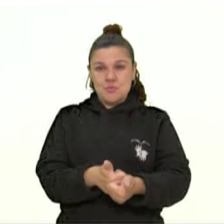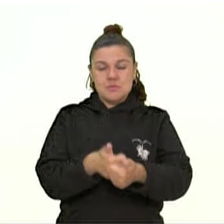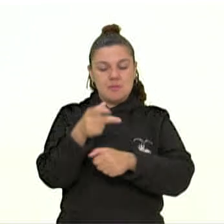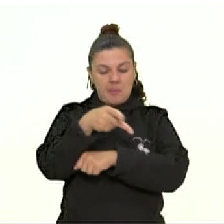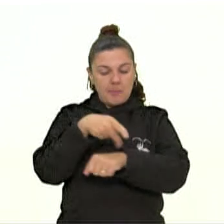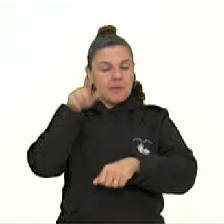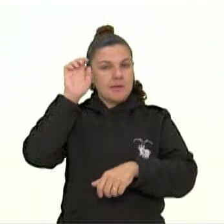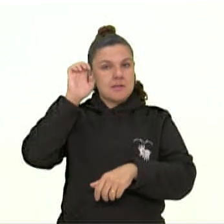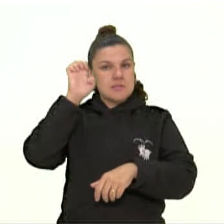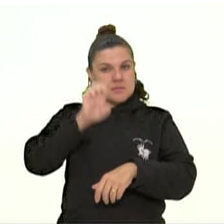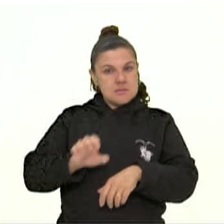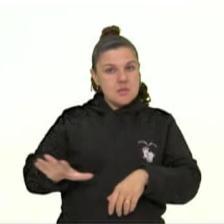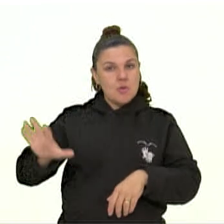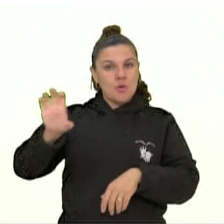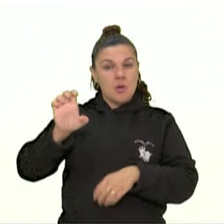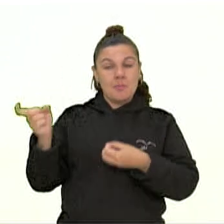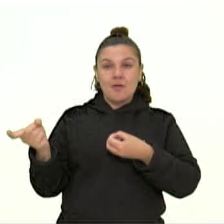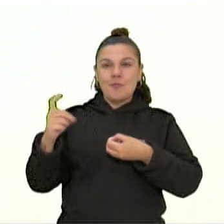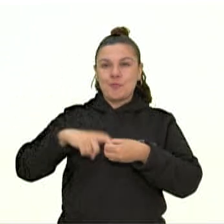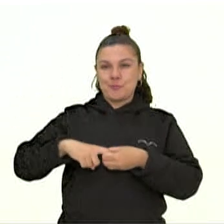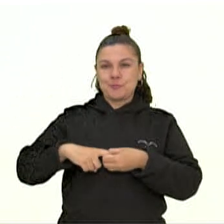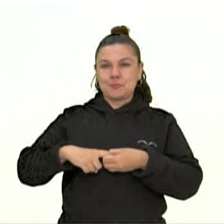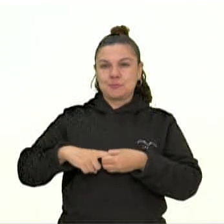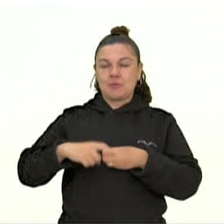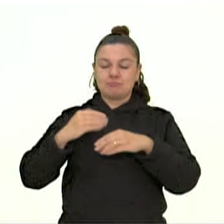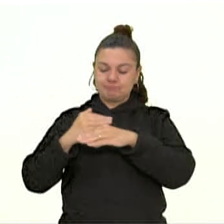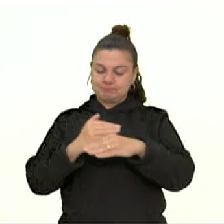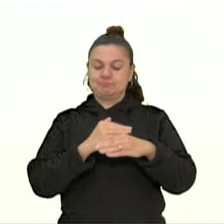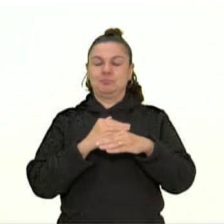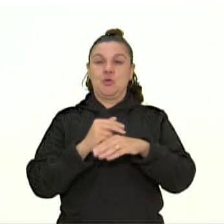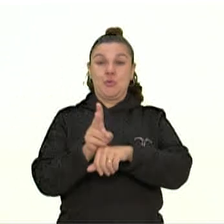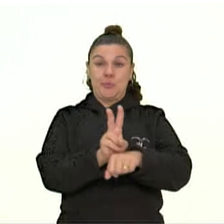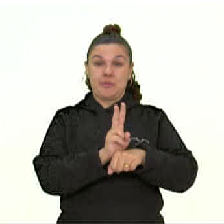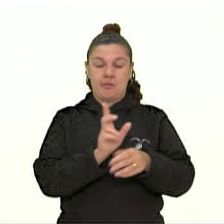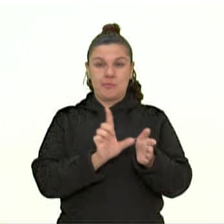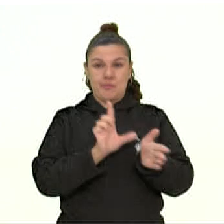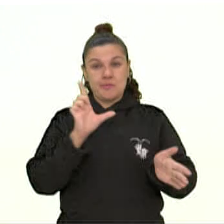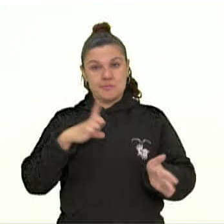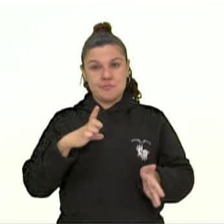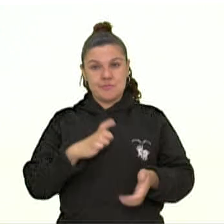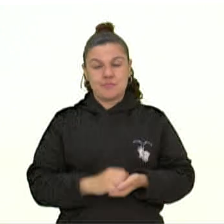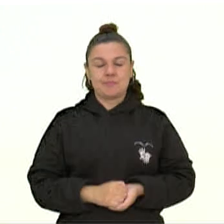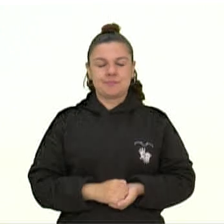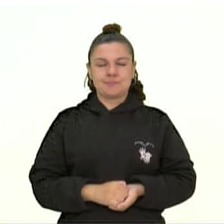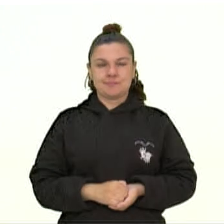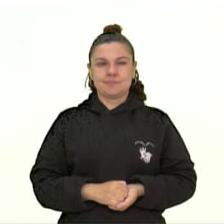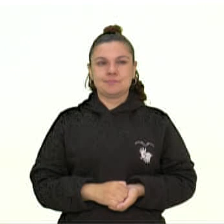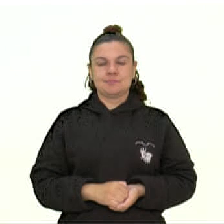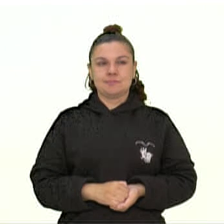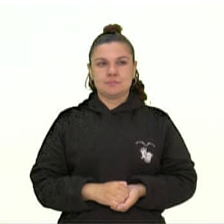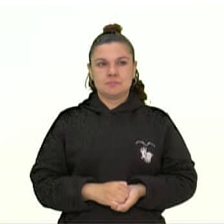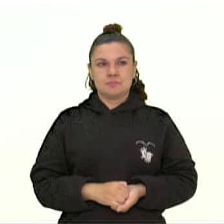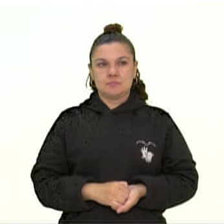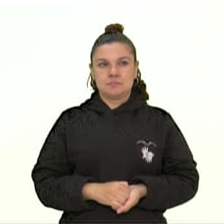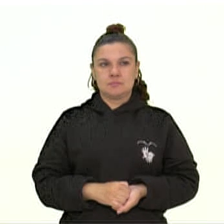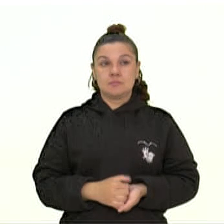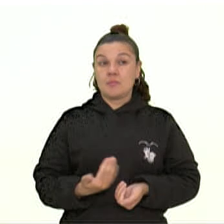países europeus para voltar a ter aquela estabilidade, aqueles cuidados que existiam antes da